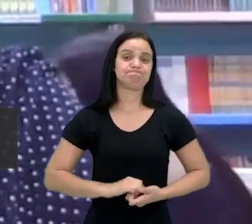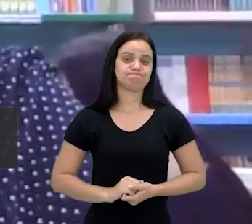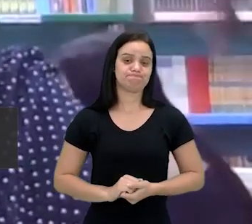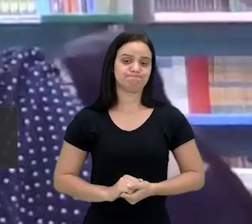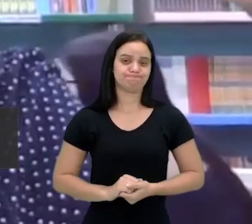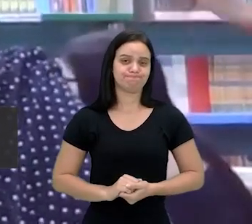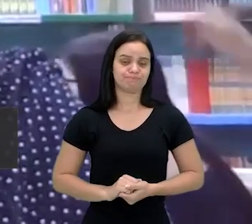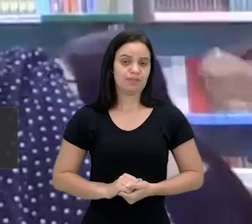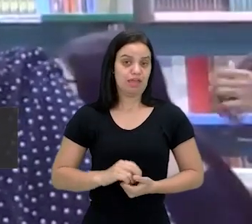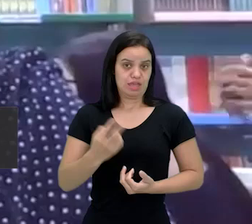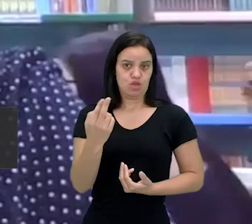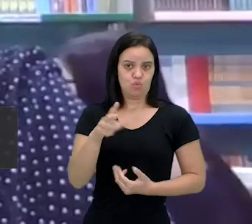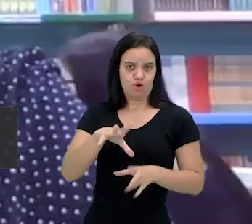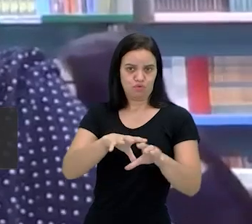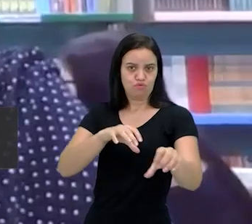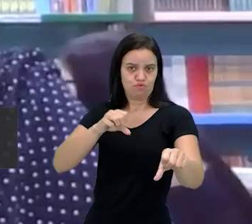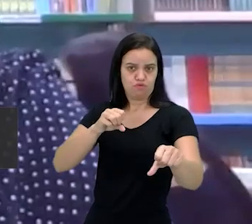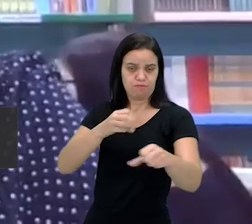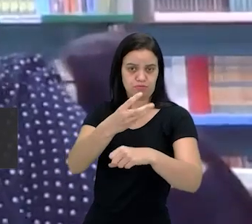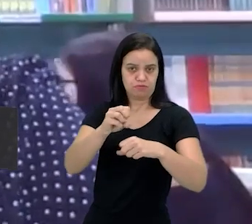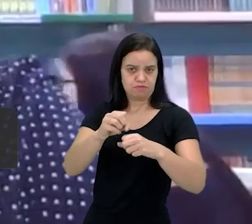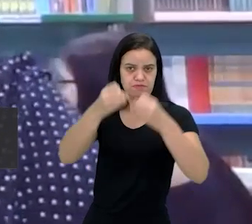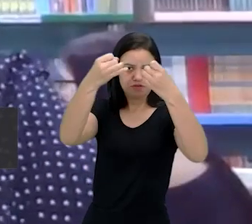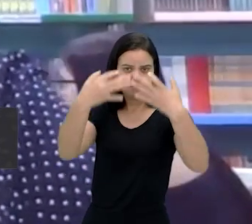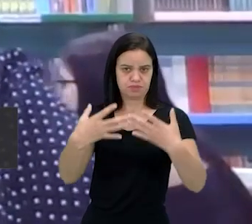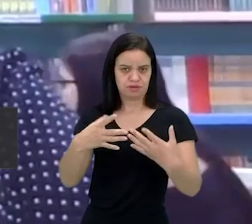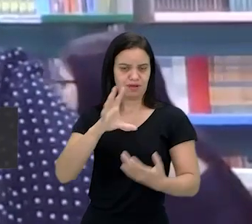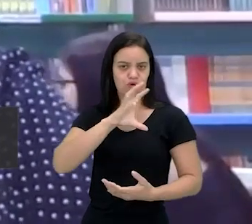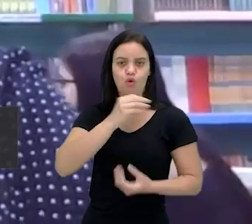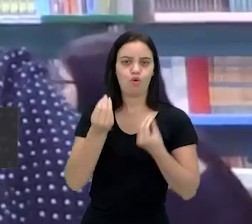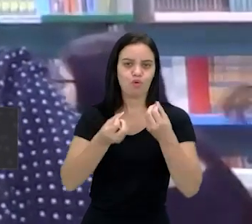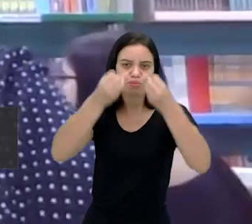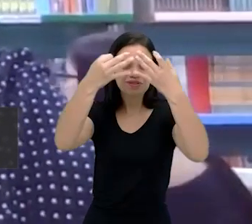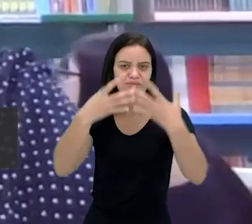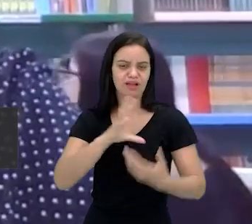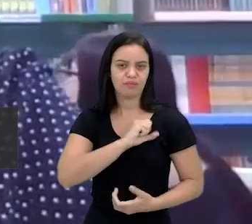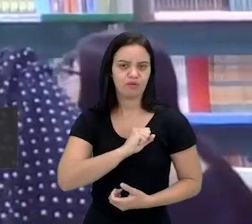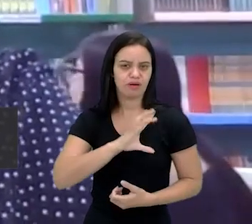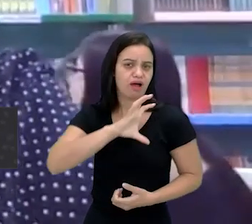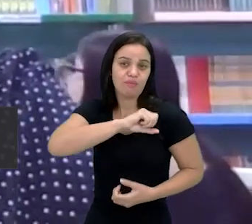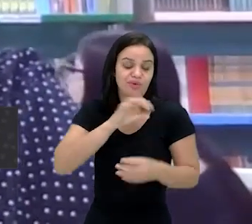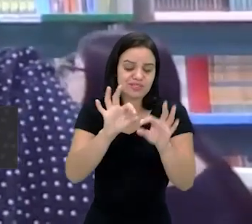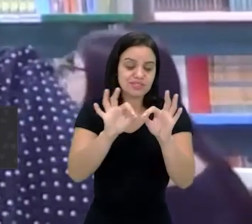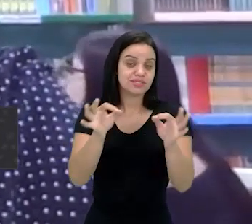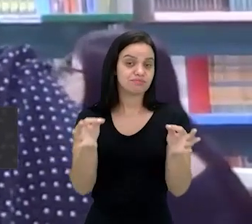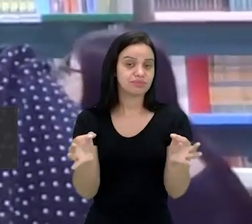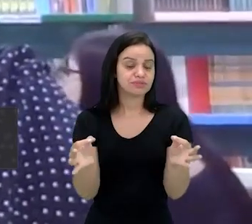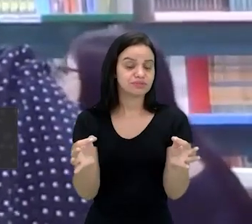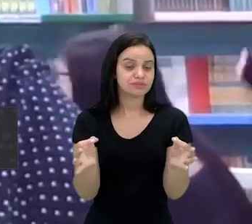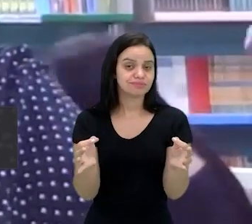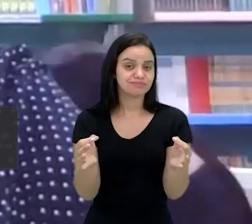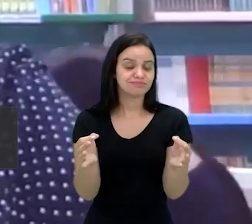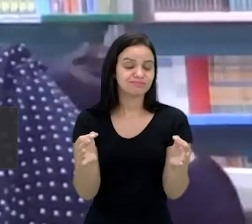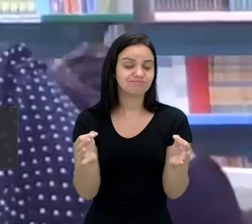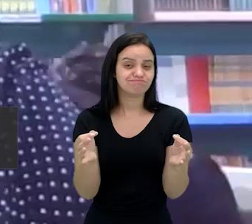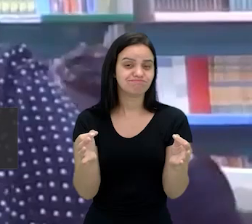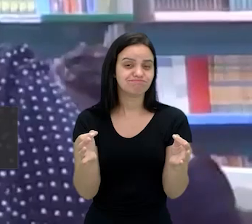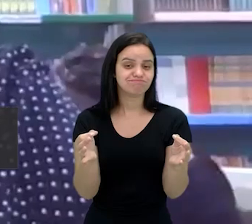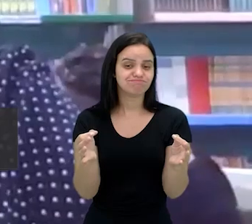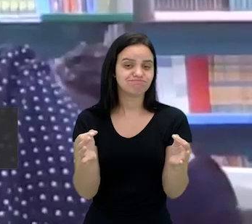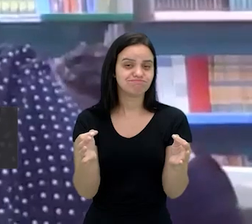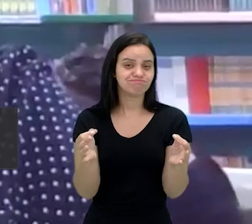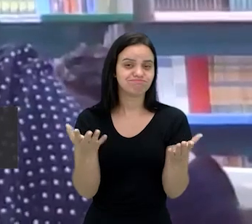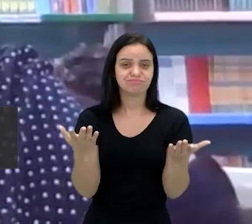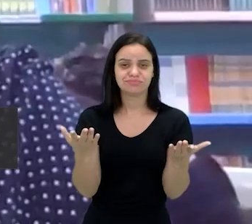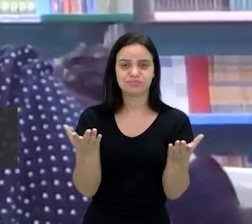Como o Bessani falou, como falar de amor? Amor é tão simples, de